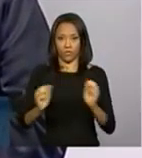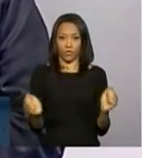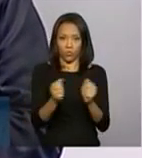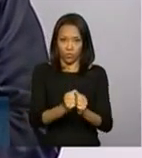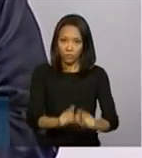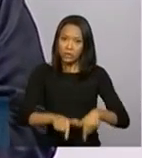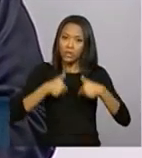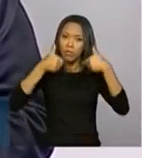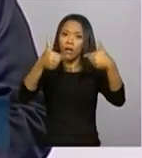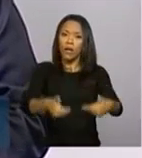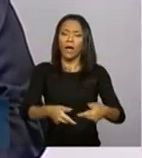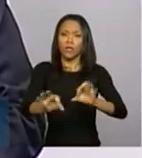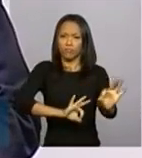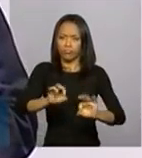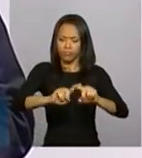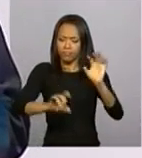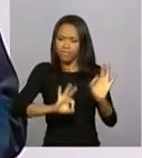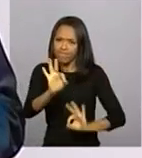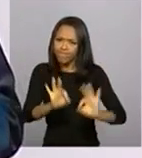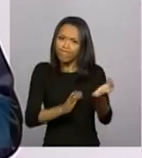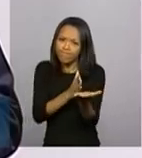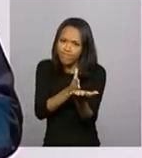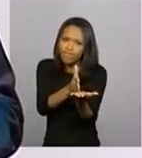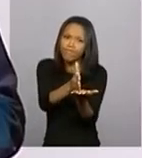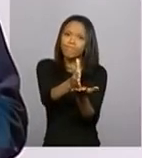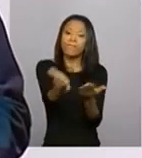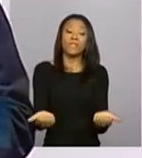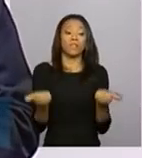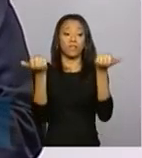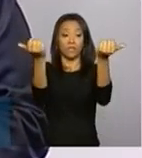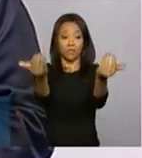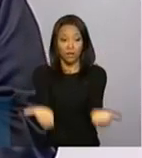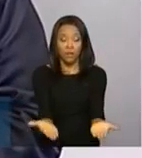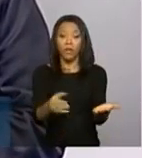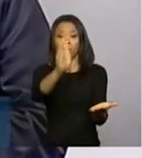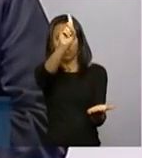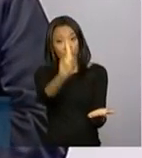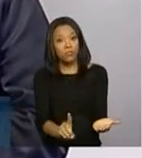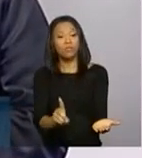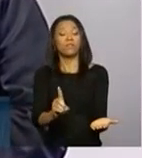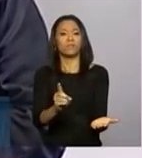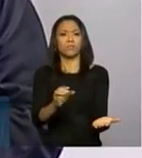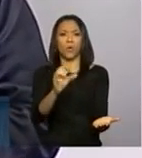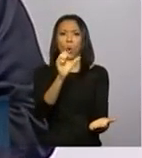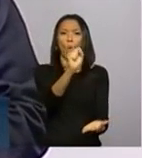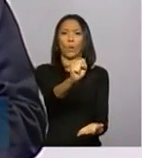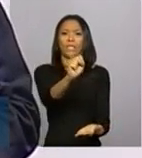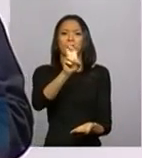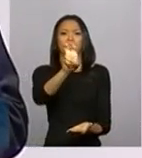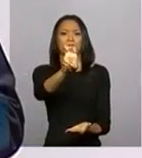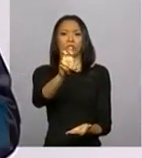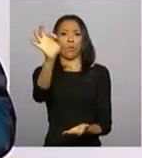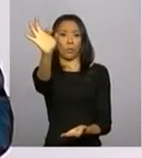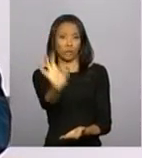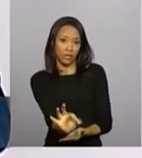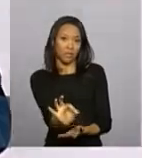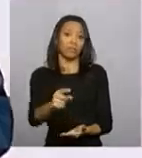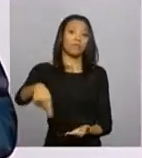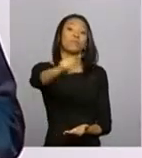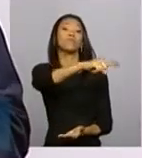diretrizes que levem cada vez mais conforto e dignidade aos quase 85% de